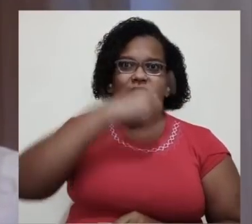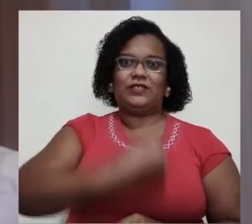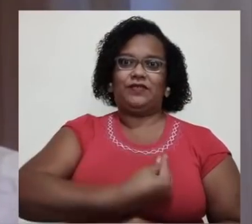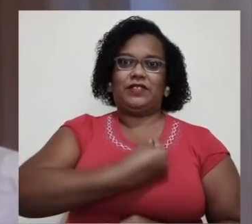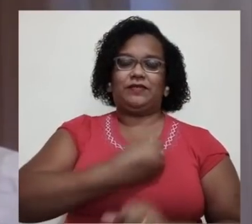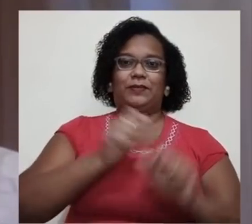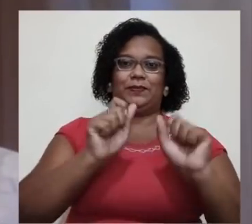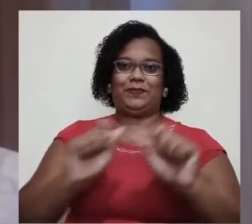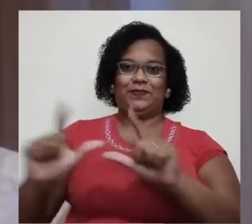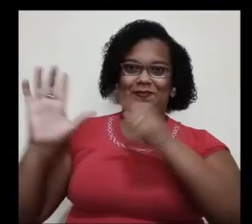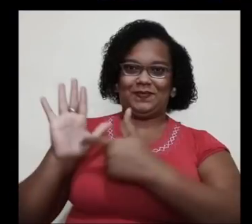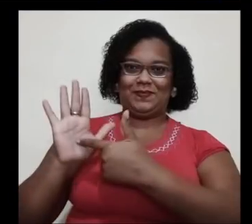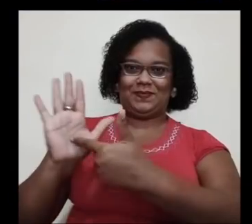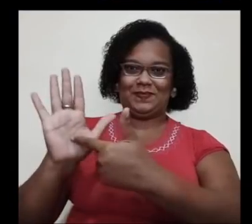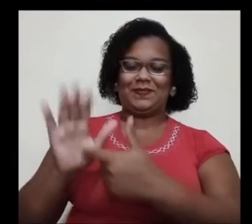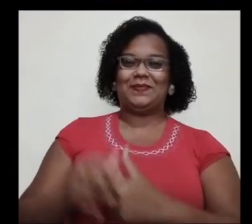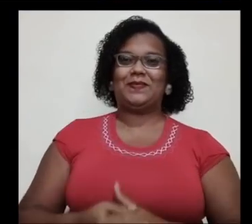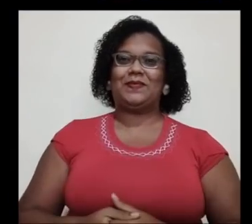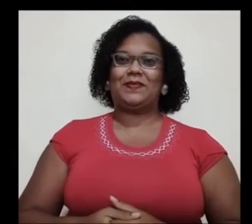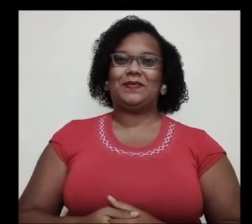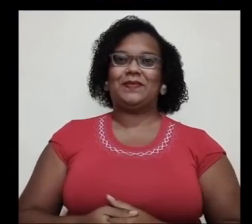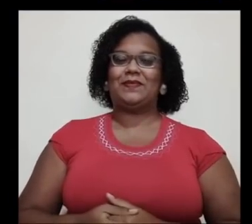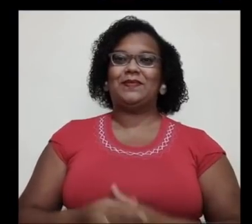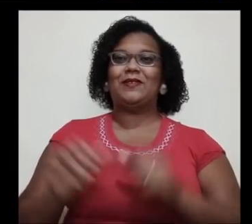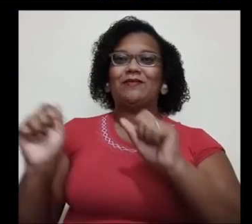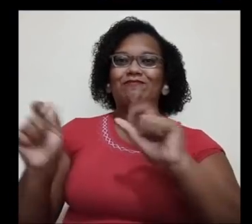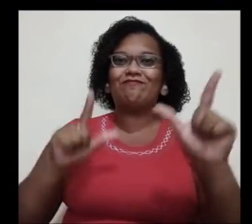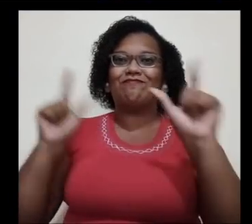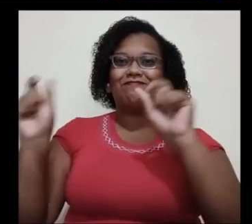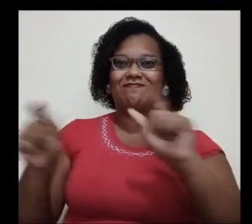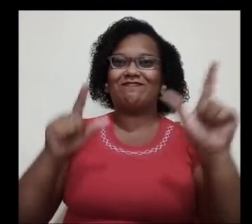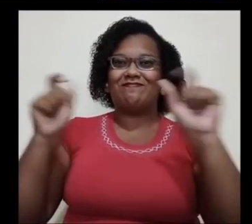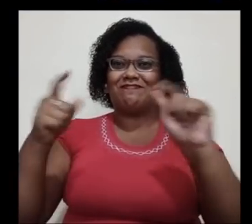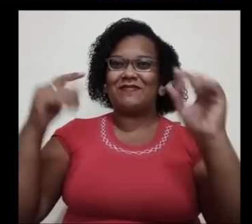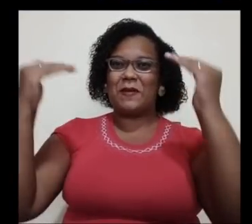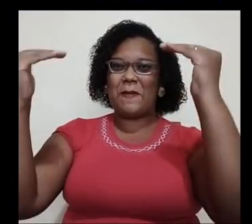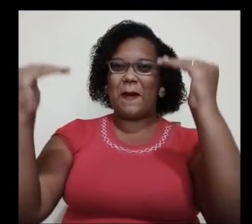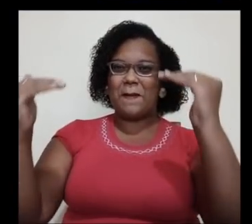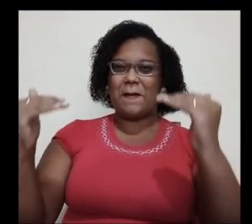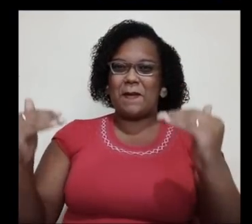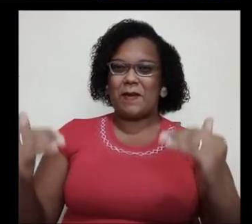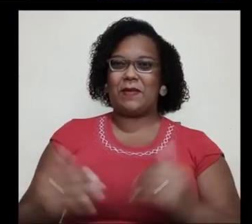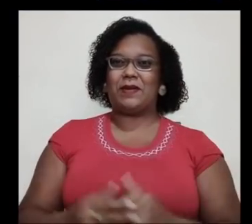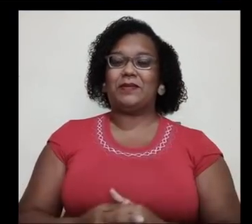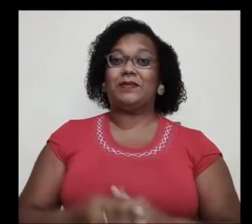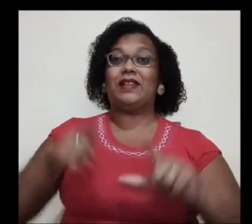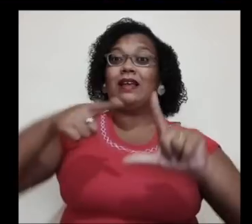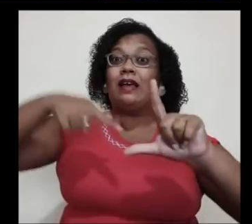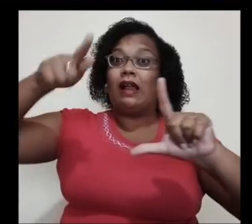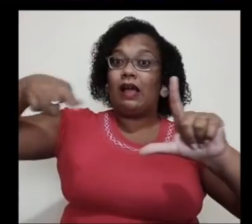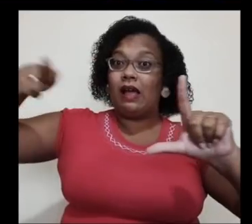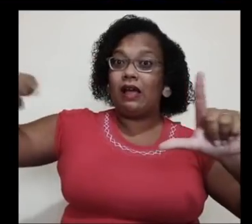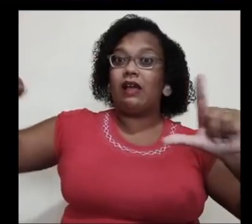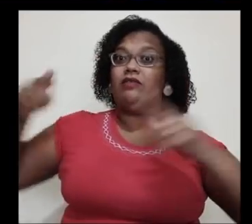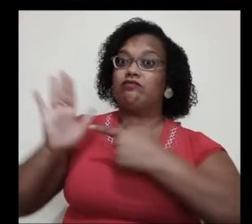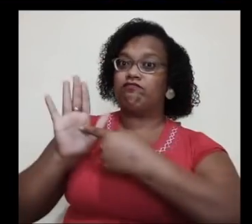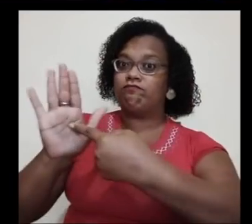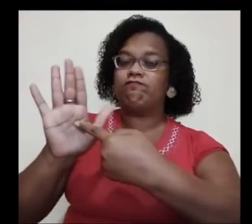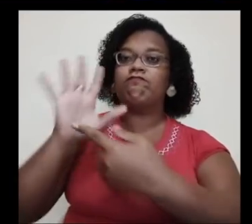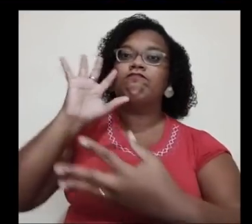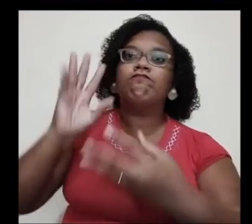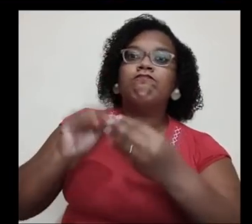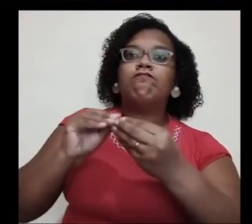algumas slides, ações de gráficos que eu acho que traduzem melhor o que eu vou falar para vocês. Bem,